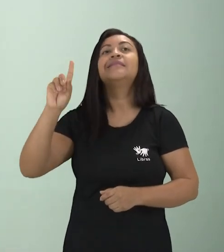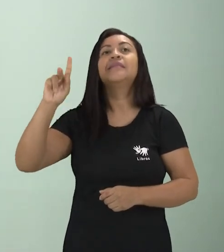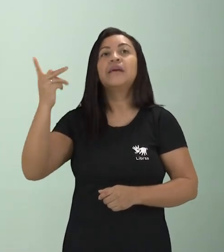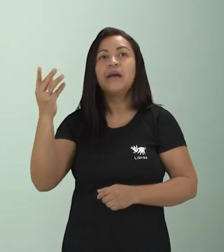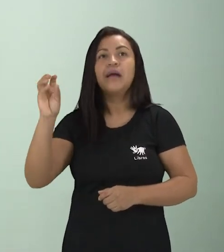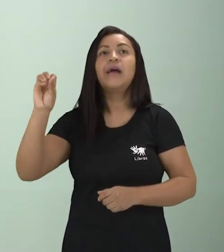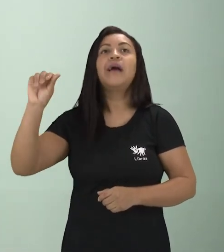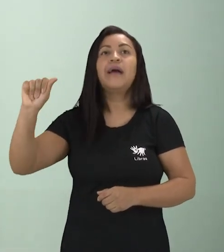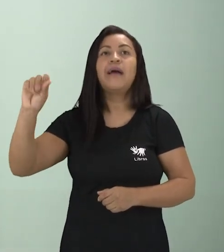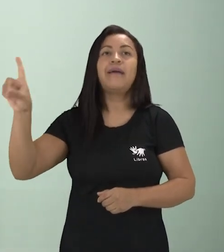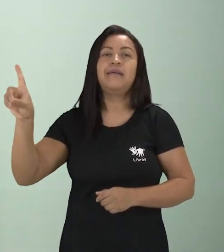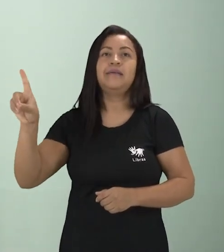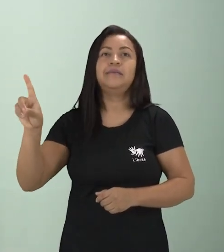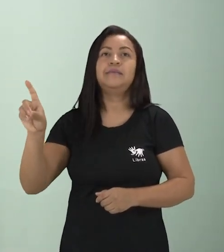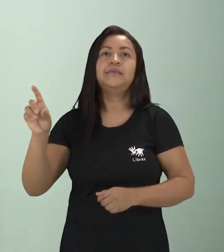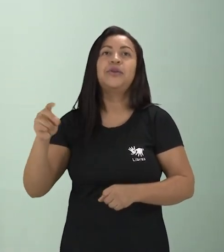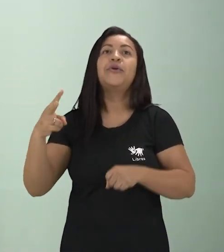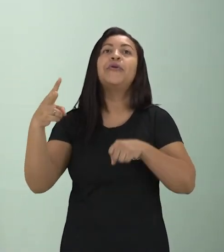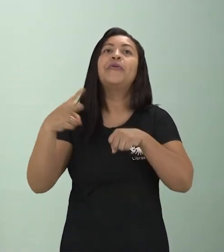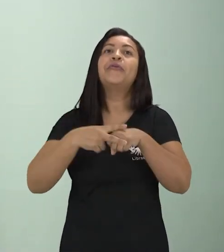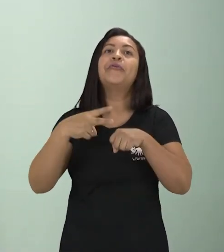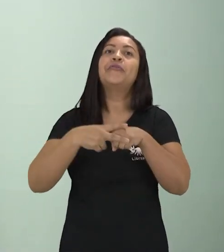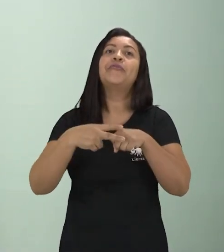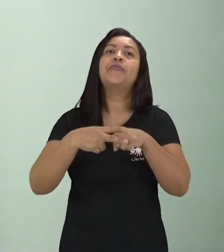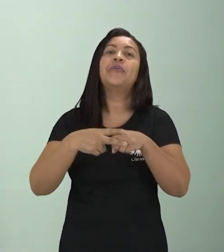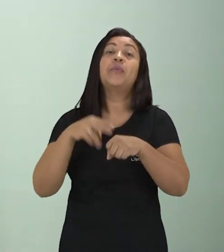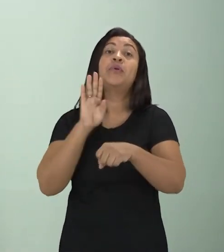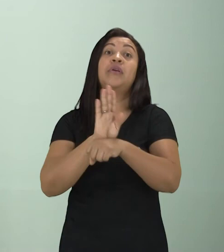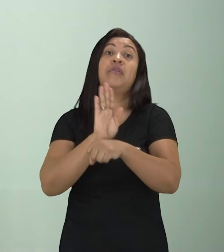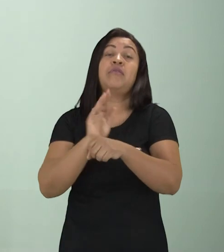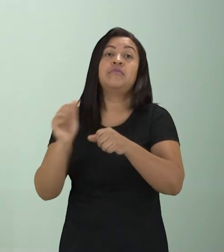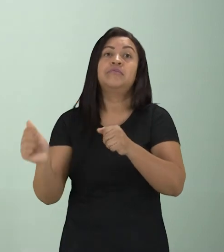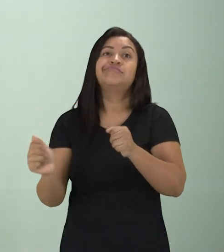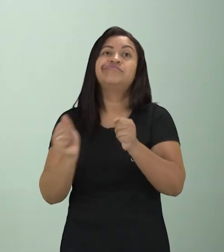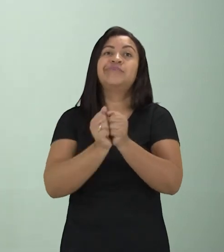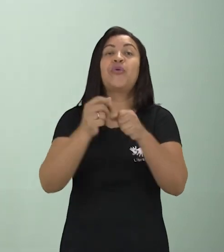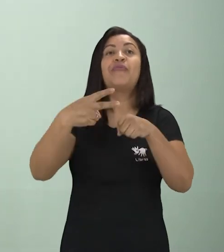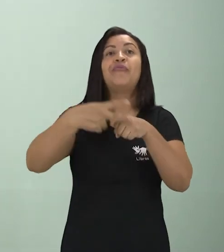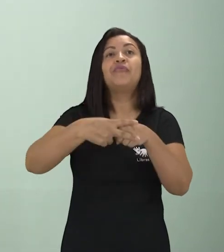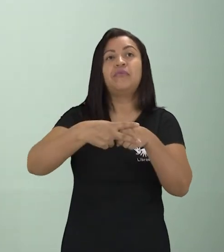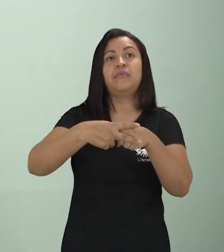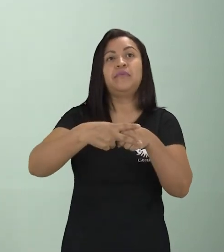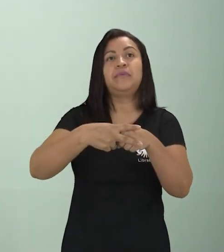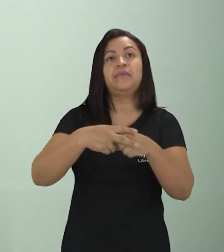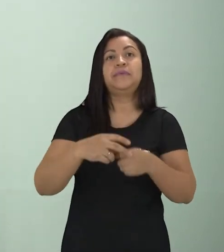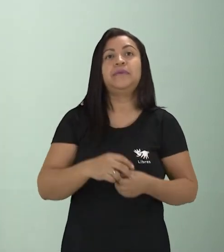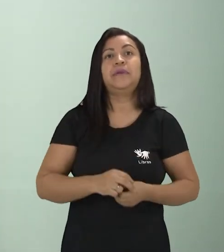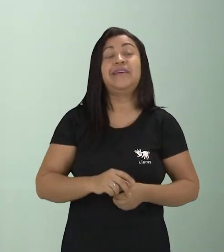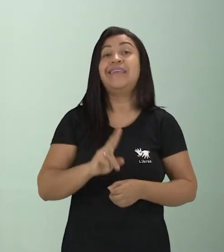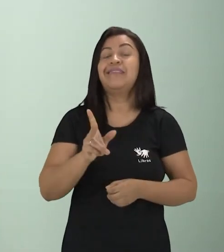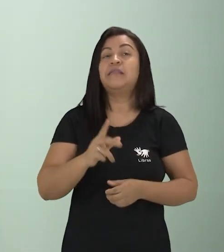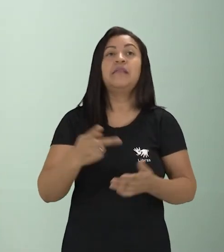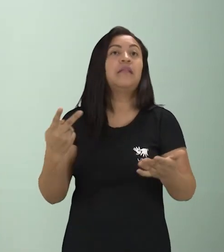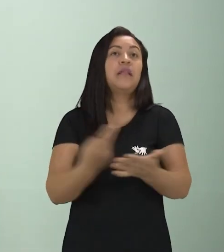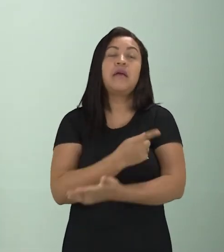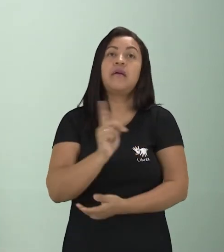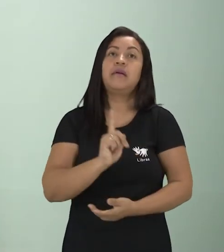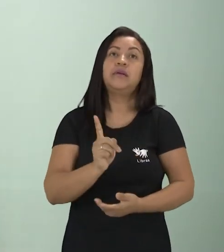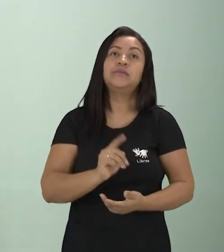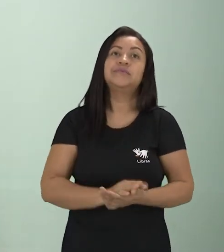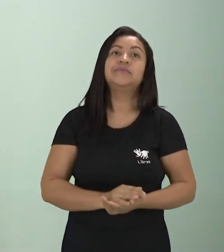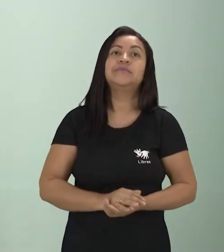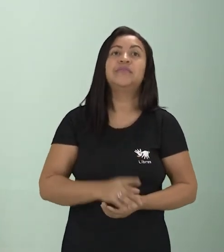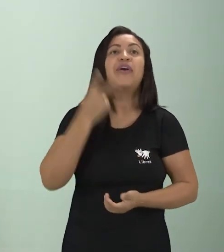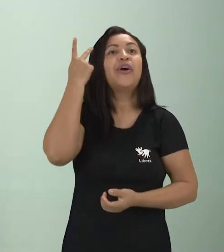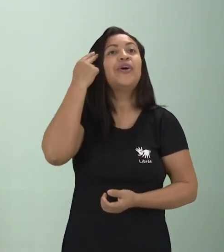O primeiro had é o verbo auxiliar e o segundo had é o verbo principal no passado particípio. Não é errado, é